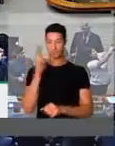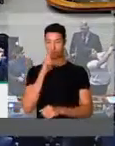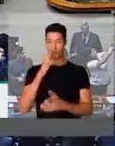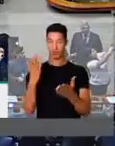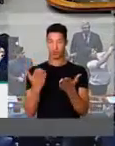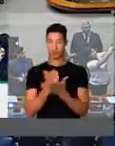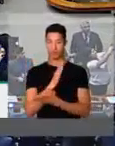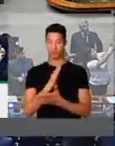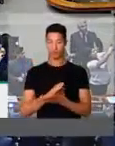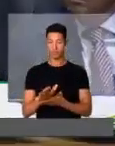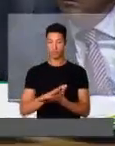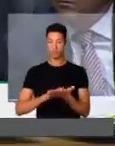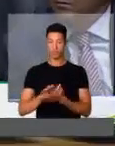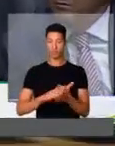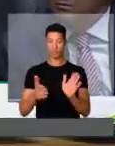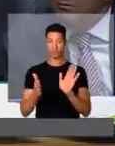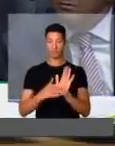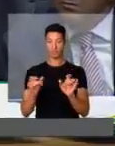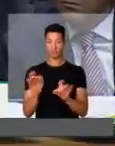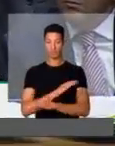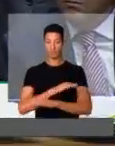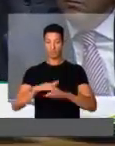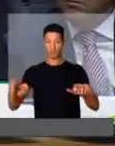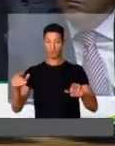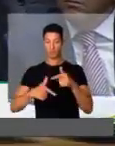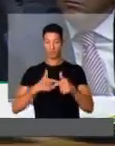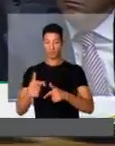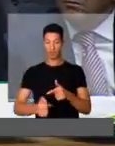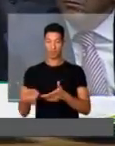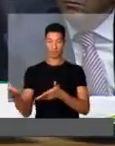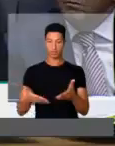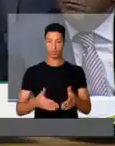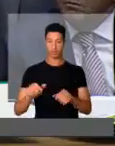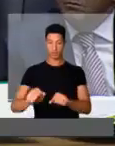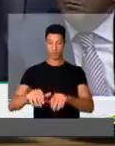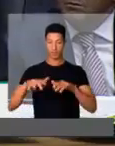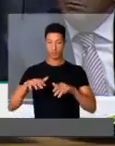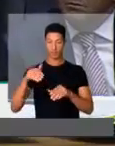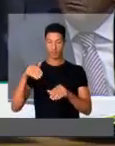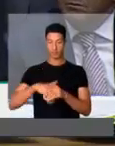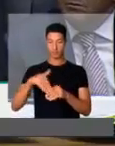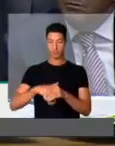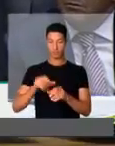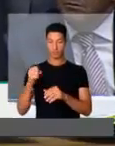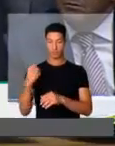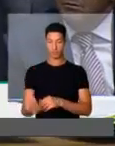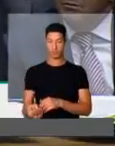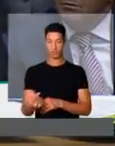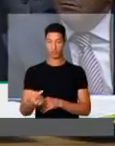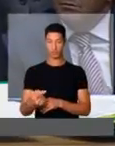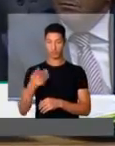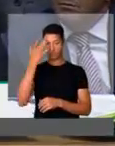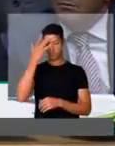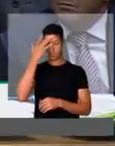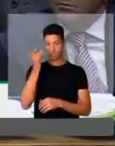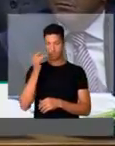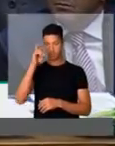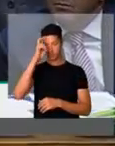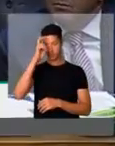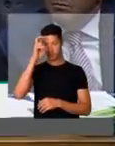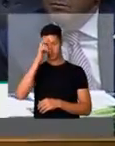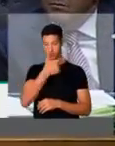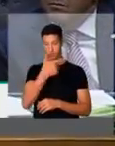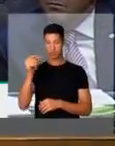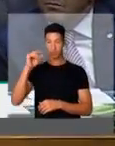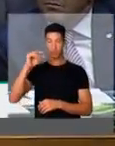aprovada. Nada mais havendo a tratar, vou iniciar os trabalhos antes convocando sessão deliberativa extraordinária para amanhã, quinta-feira,